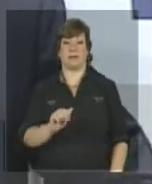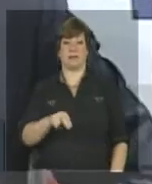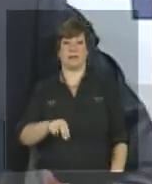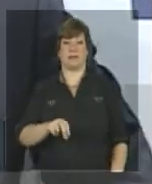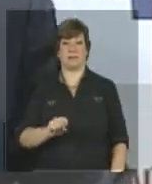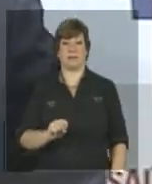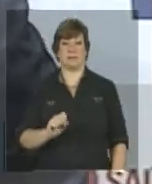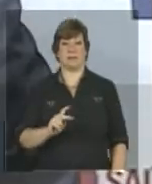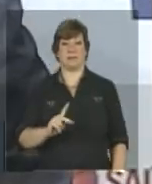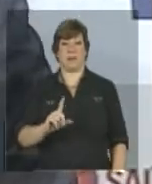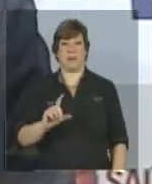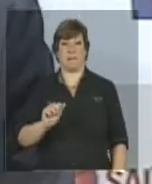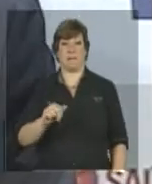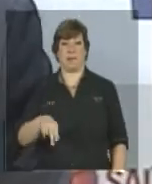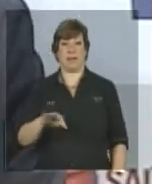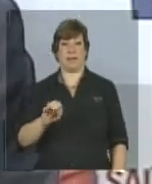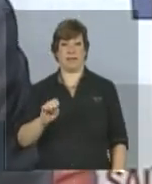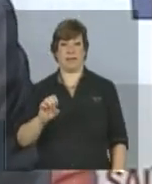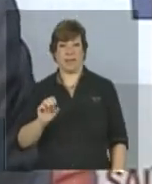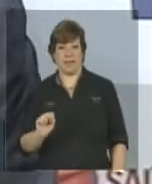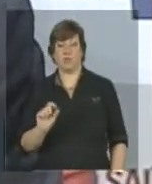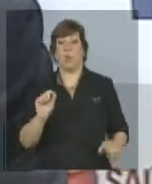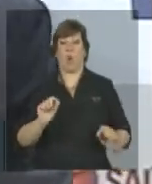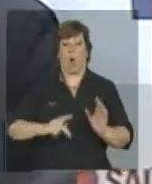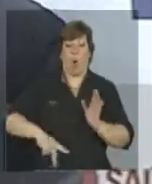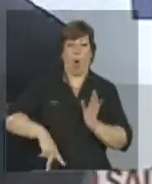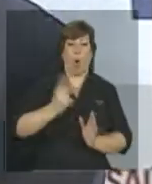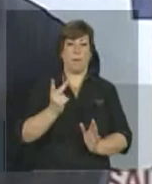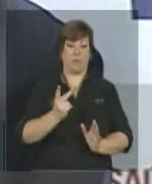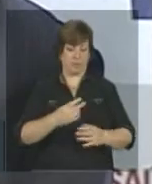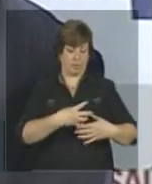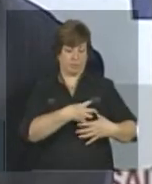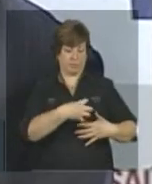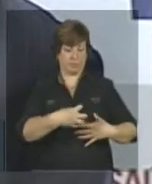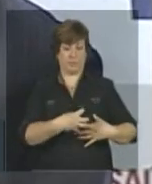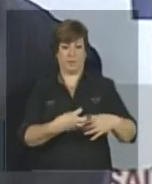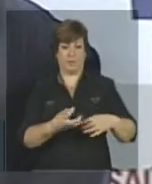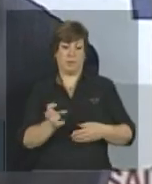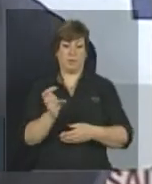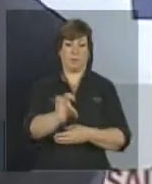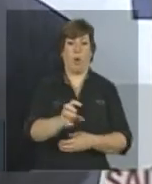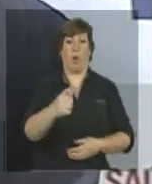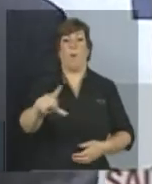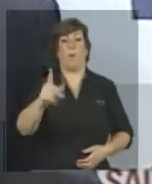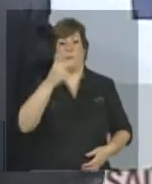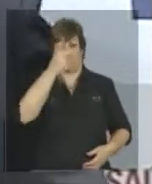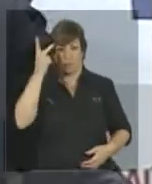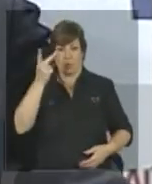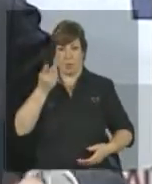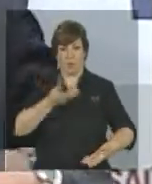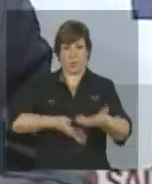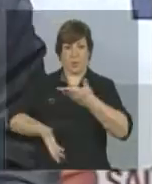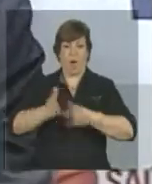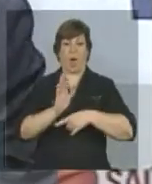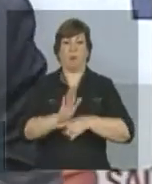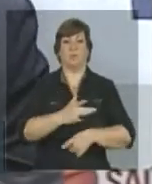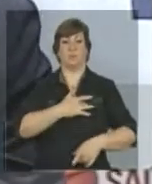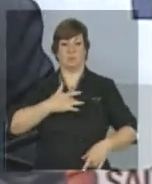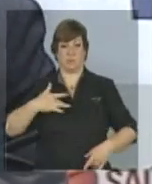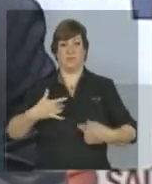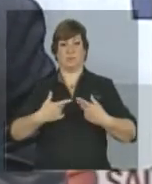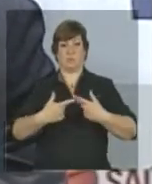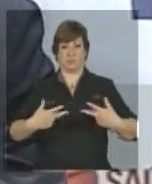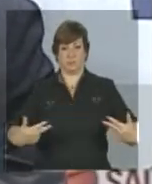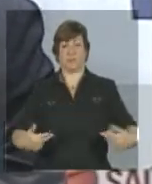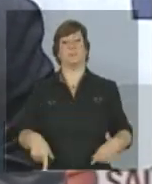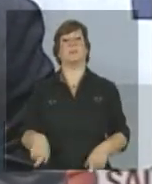junto conosco nossos parceiros fundamentais do SUS, Jurandir Frutuoso representando o CONAS, Dr. Enio